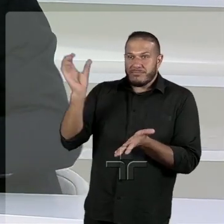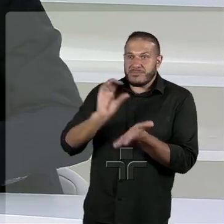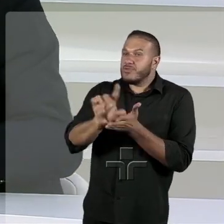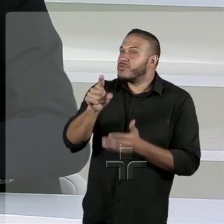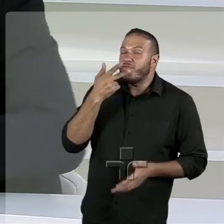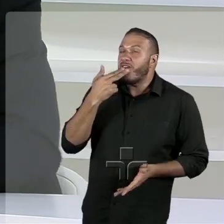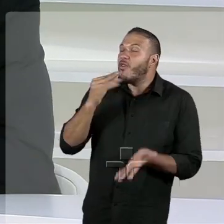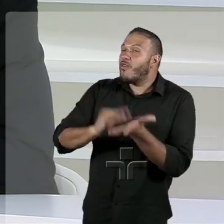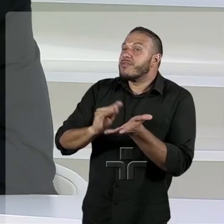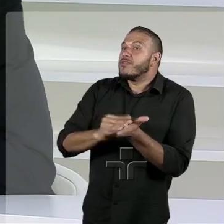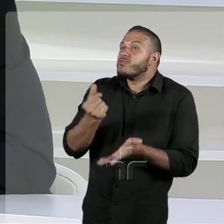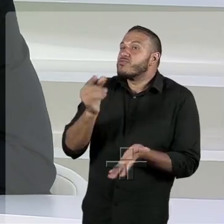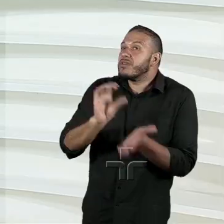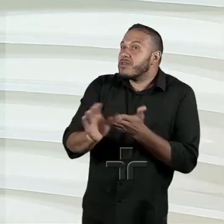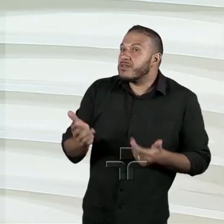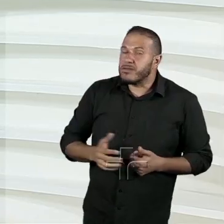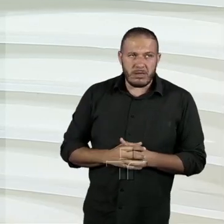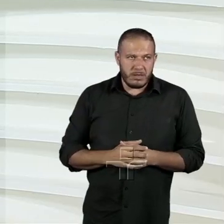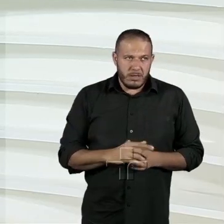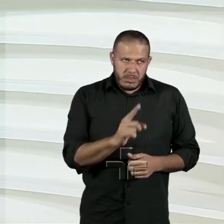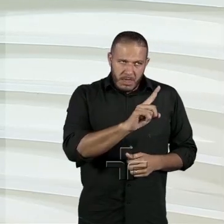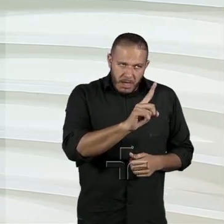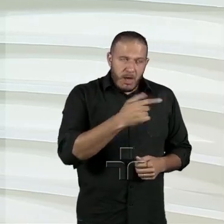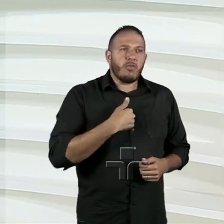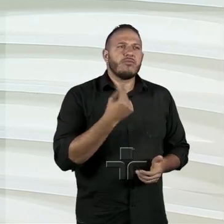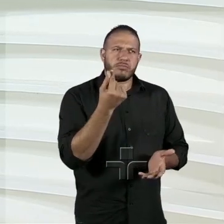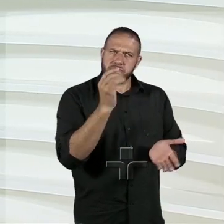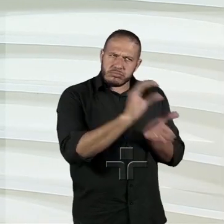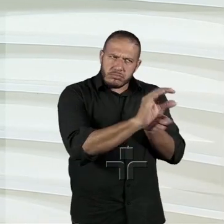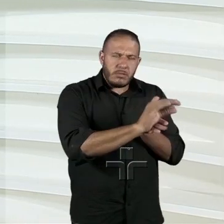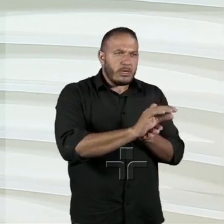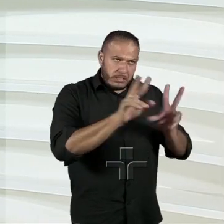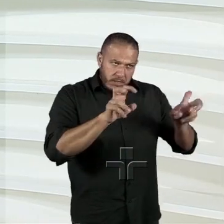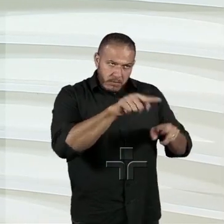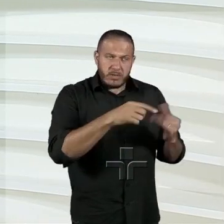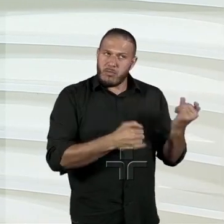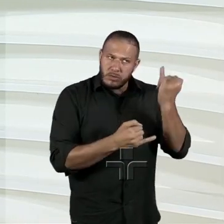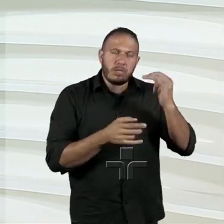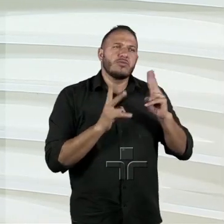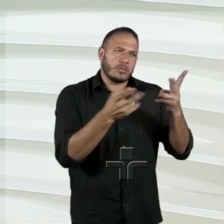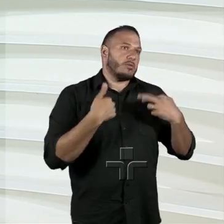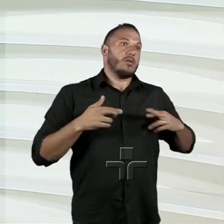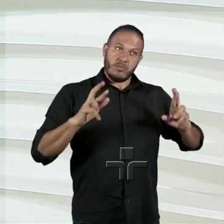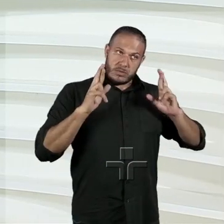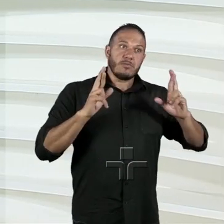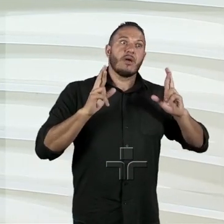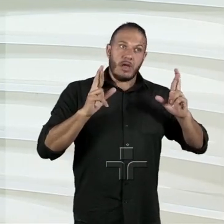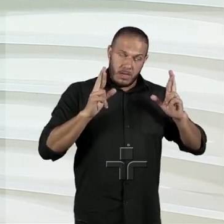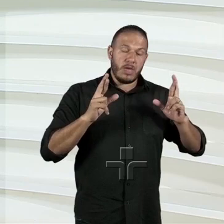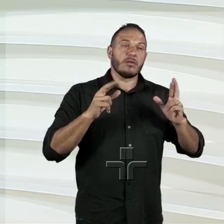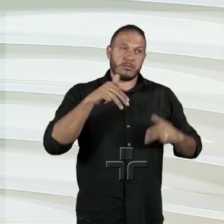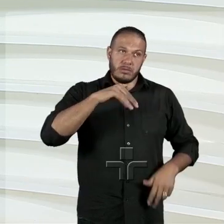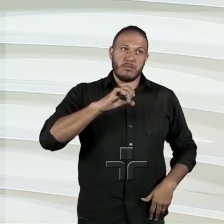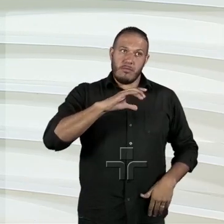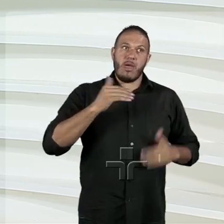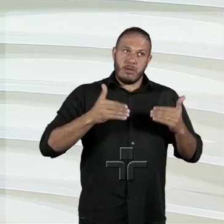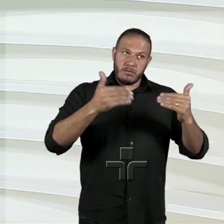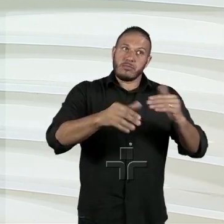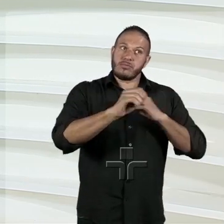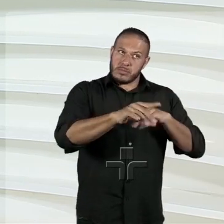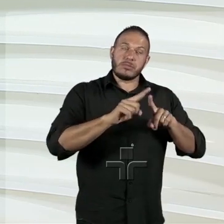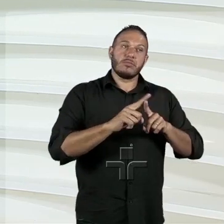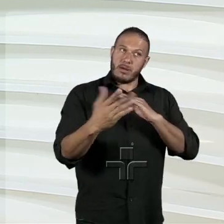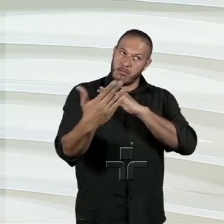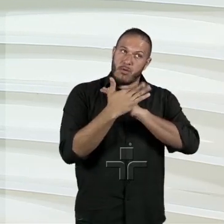questão dos recursos. Não, a questão dos recursos, ela sempre é importante. Eu espero, sim, que o Ministério da Educação nos apoie, mas eu acho também que a